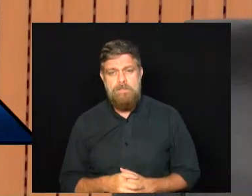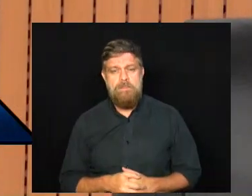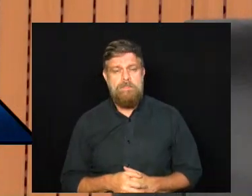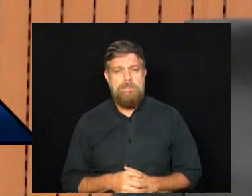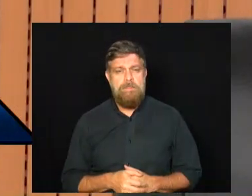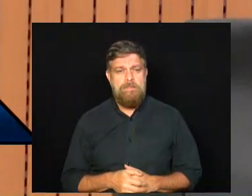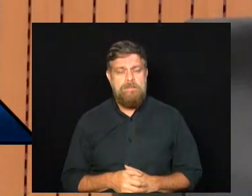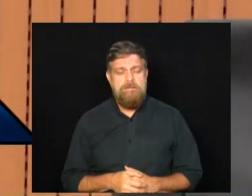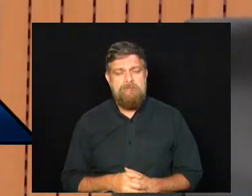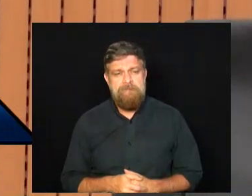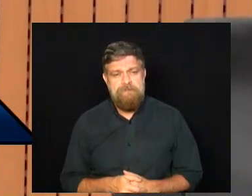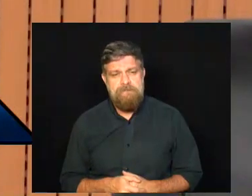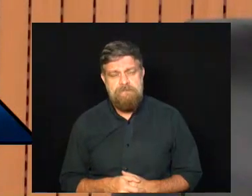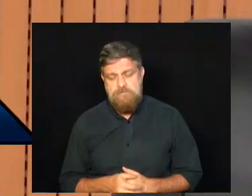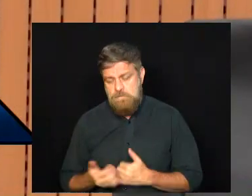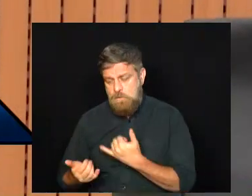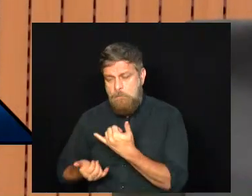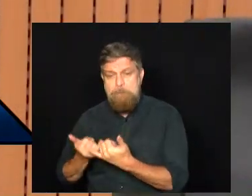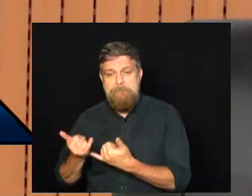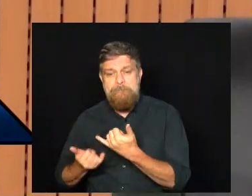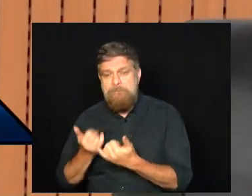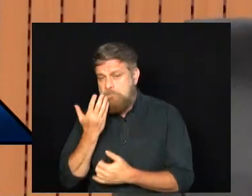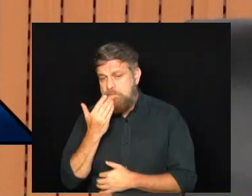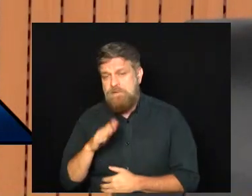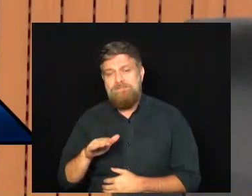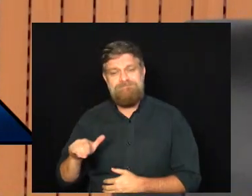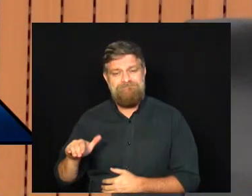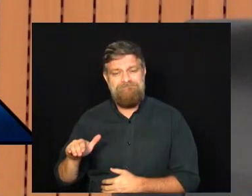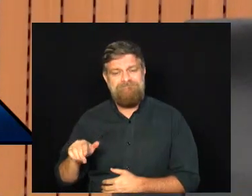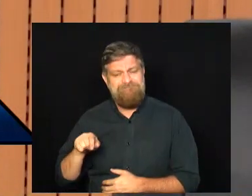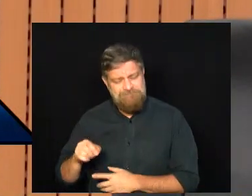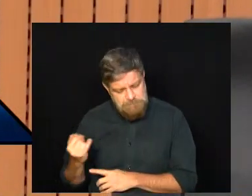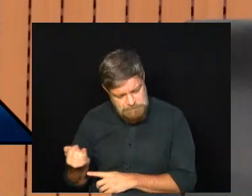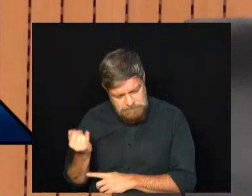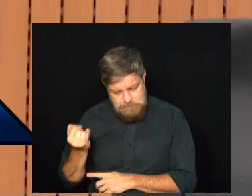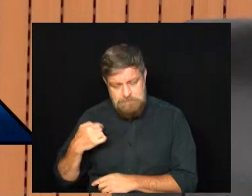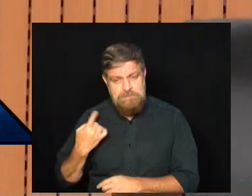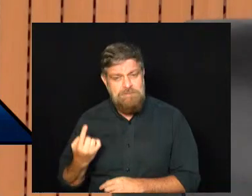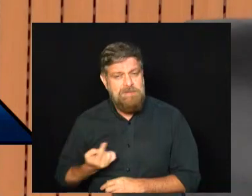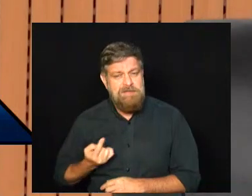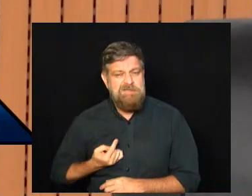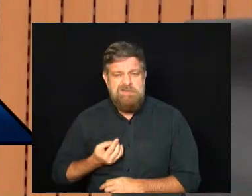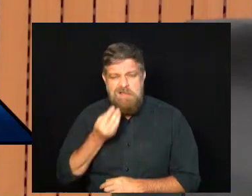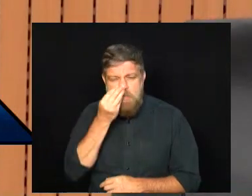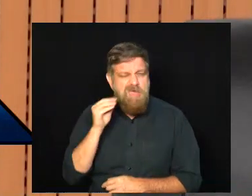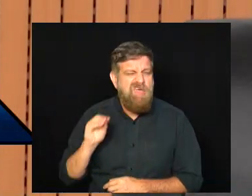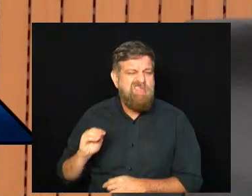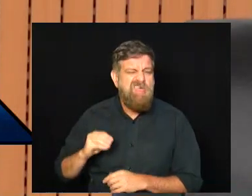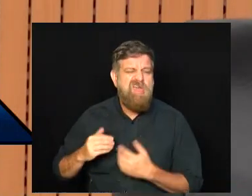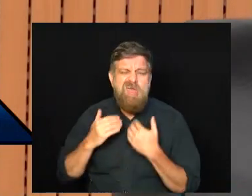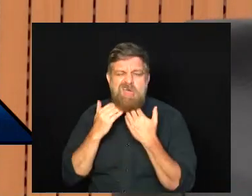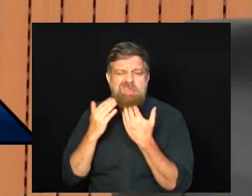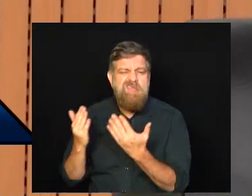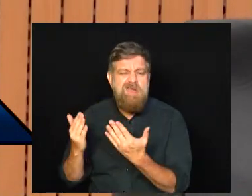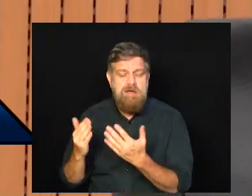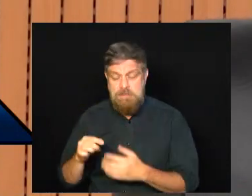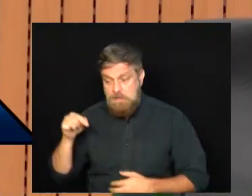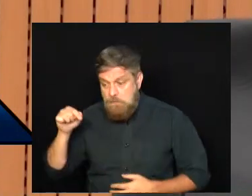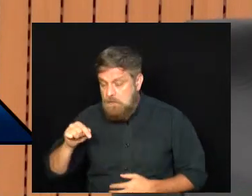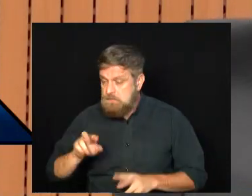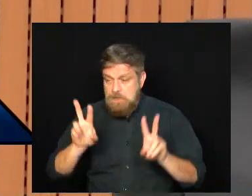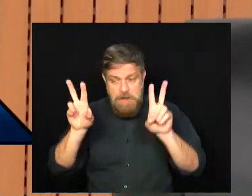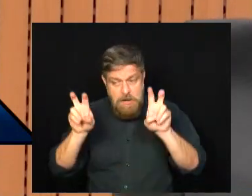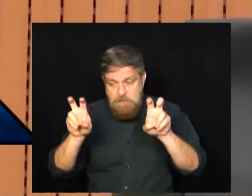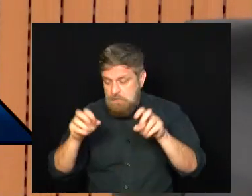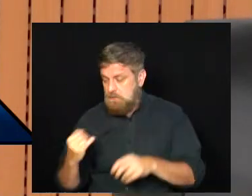a importância do brincar na infância, né? Às vezes nós não damos tanta importância a esse tema,